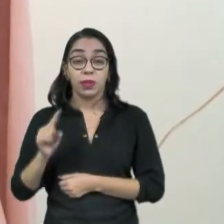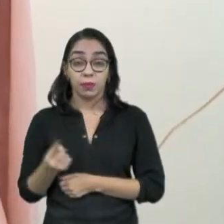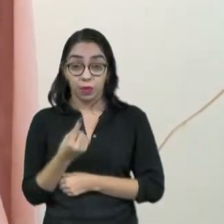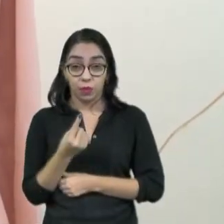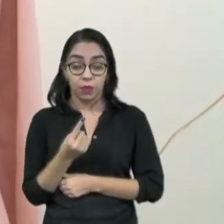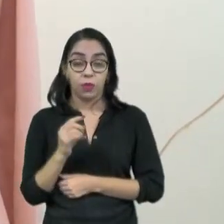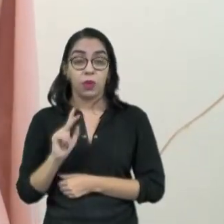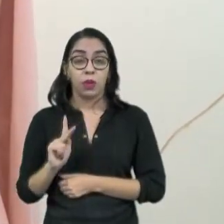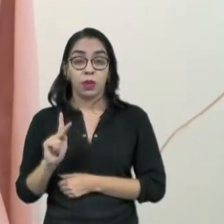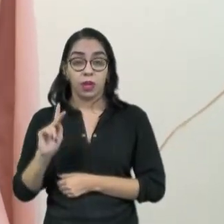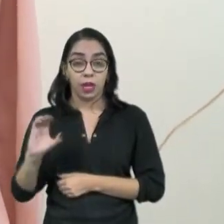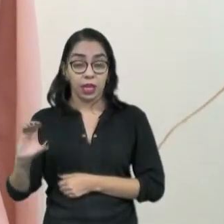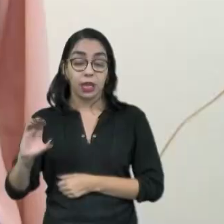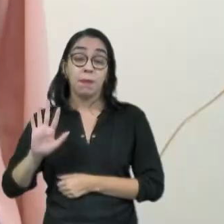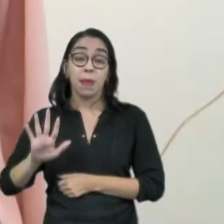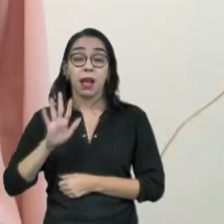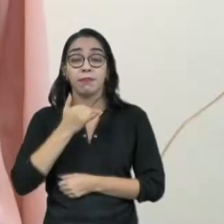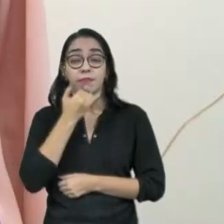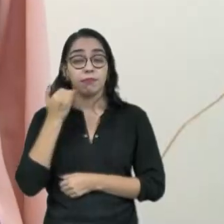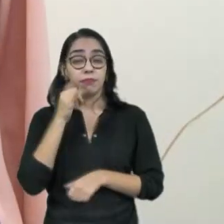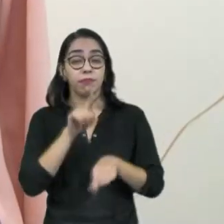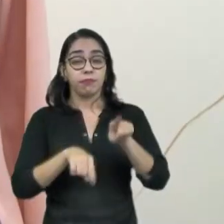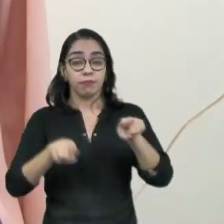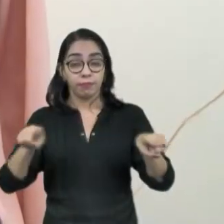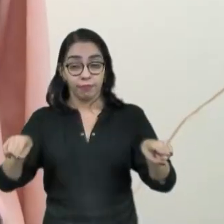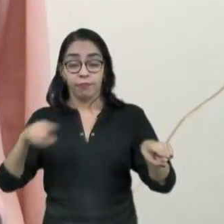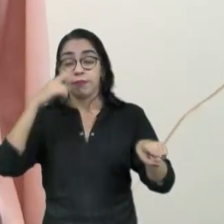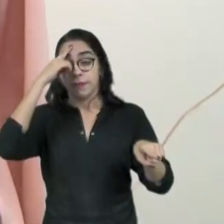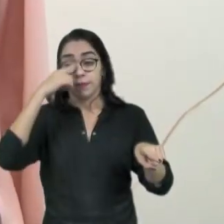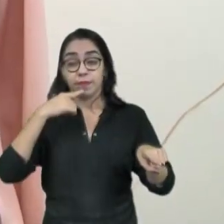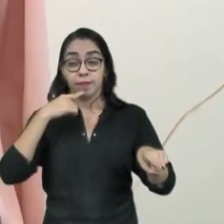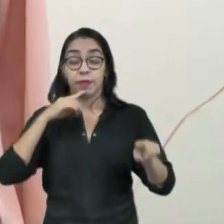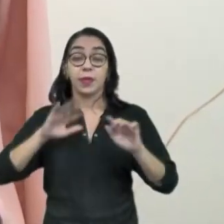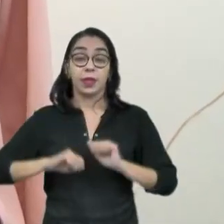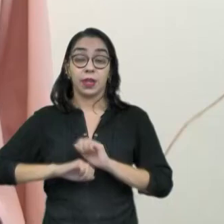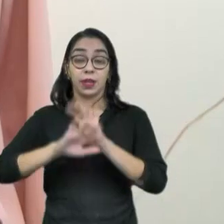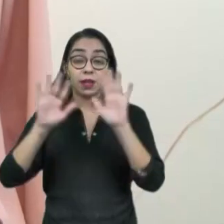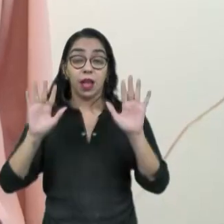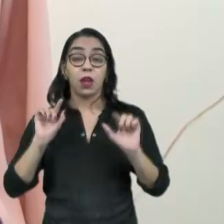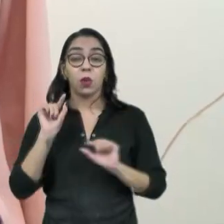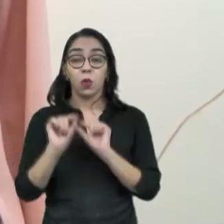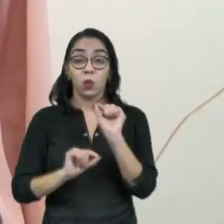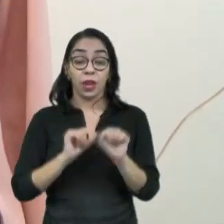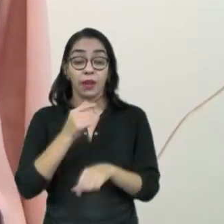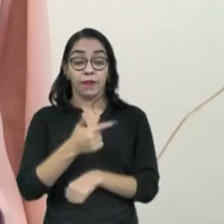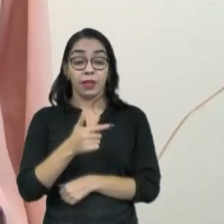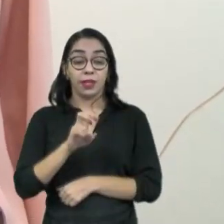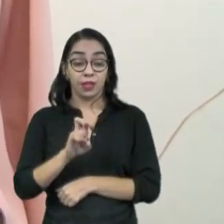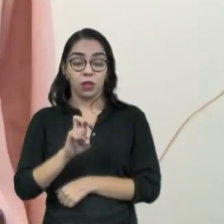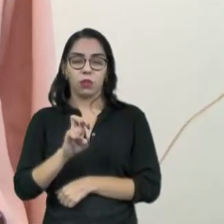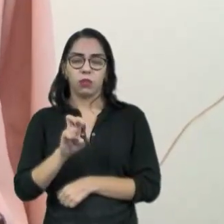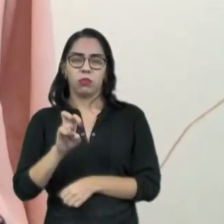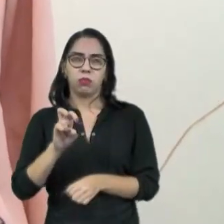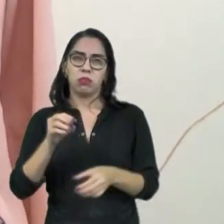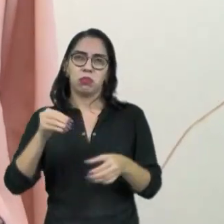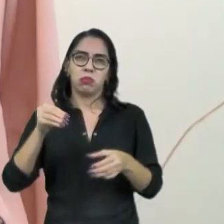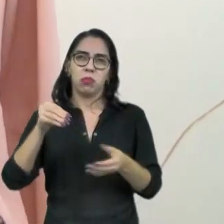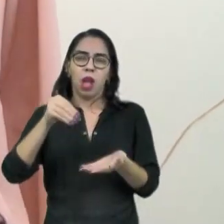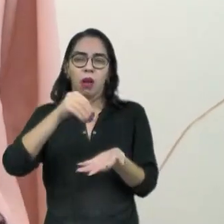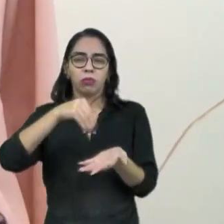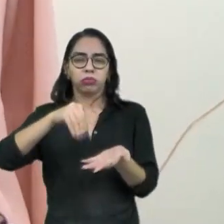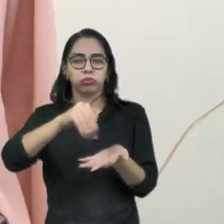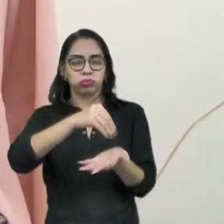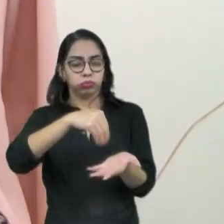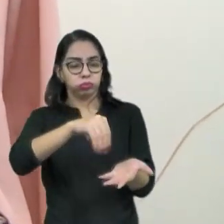elas vão variar de indivíduo para indivíduo E aí é preciso ficar claro que isso é 25 g do adicionado o que que é esse adicionado é